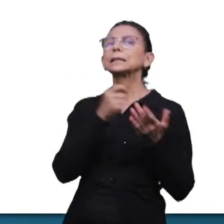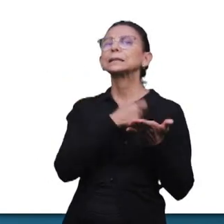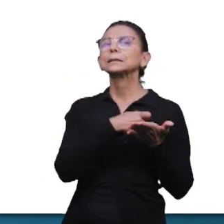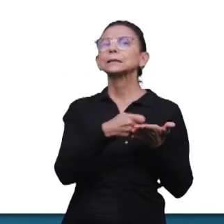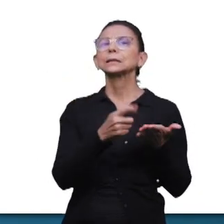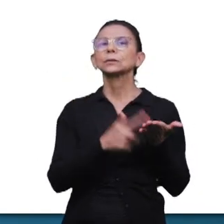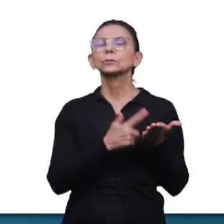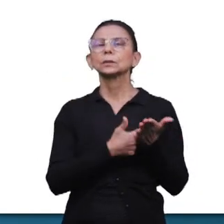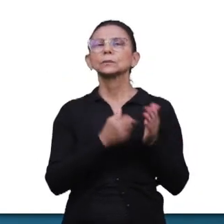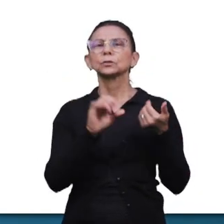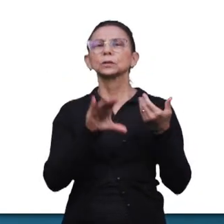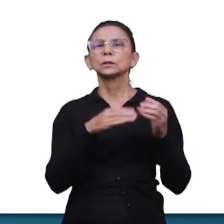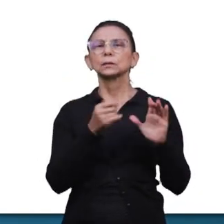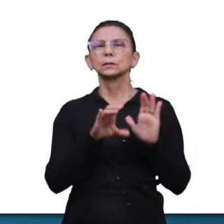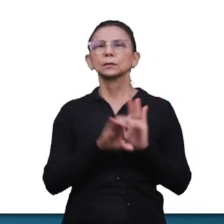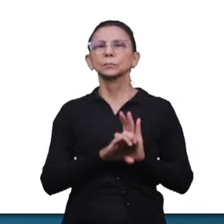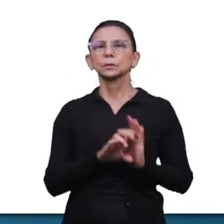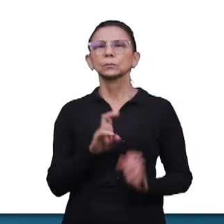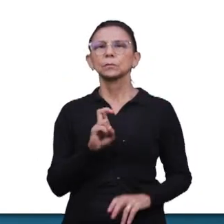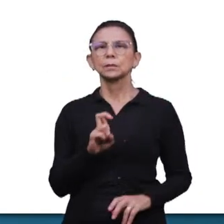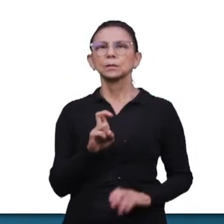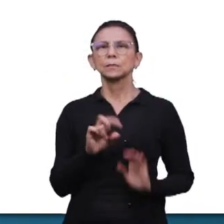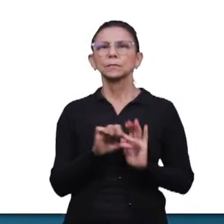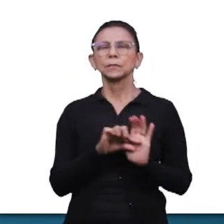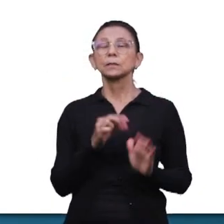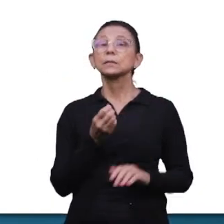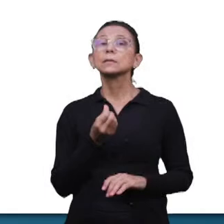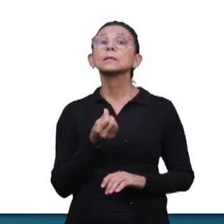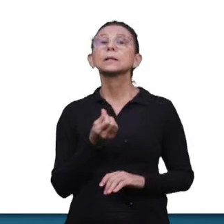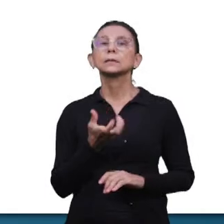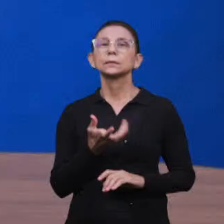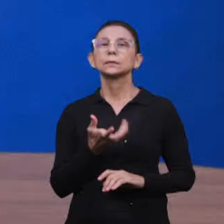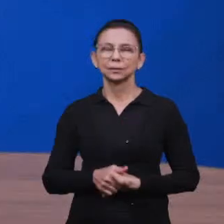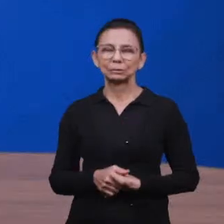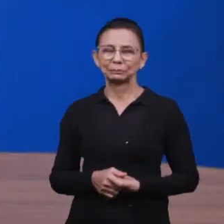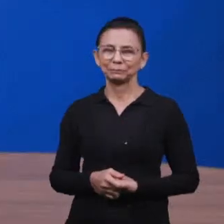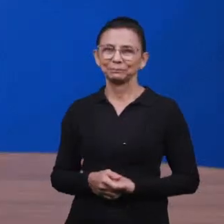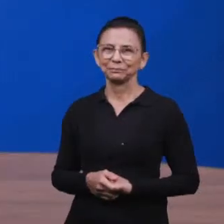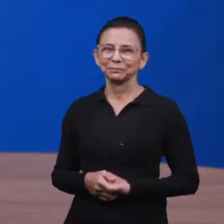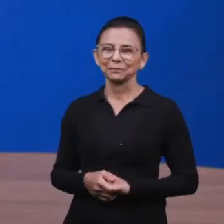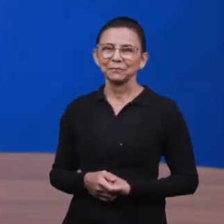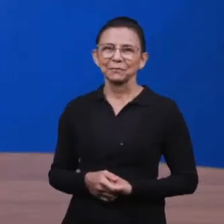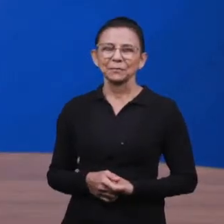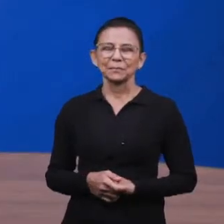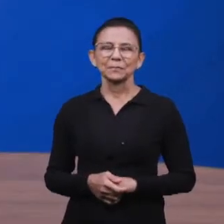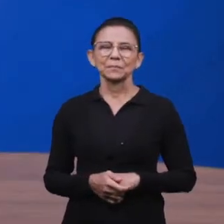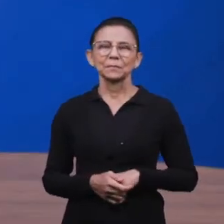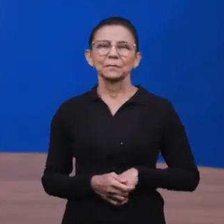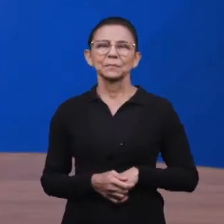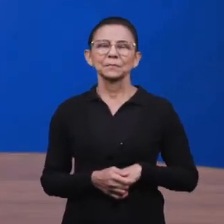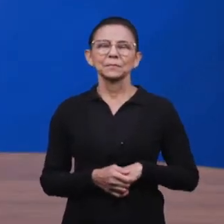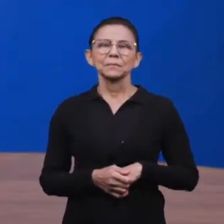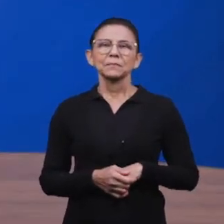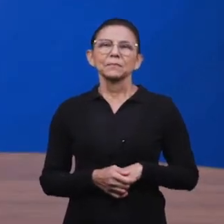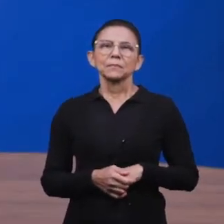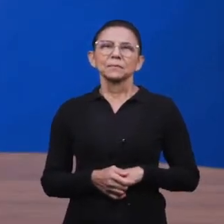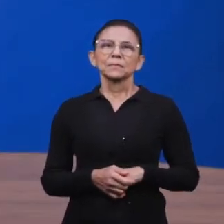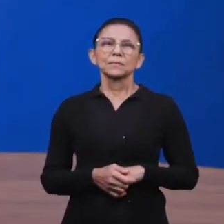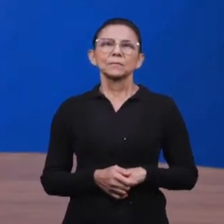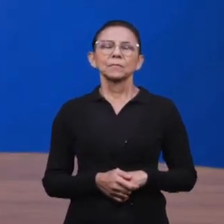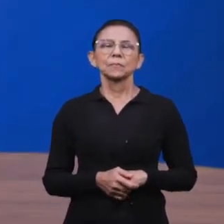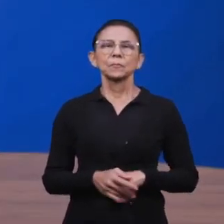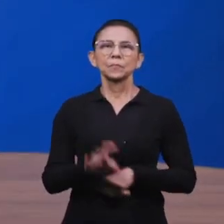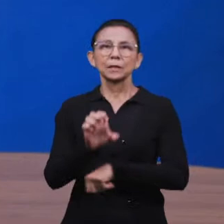escrito em Cantares capítulo 5, verso 6? Vamos então, essa primeira pergunta vai ser respondida lá